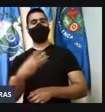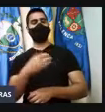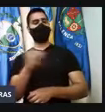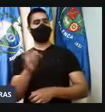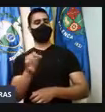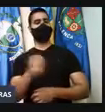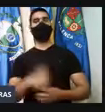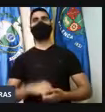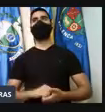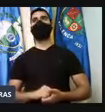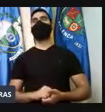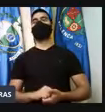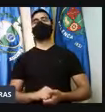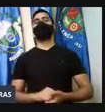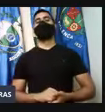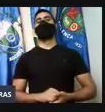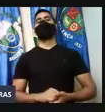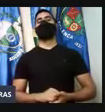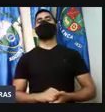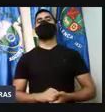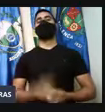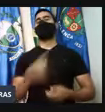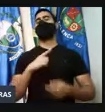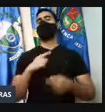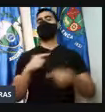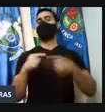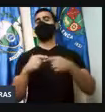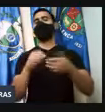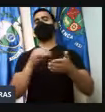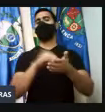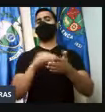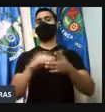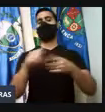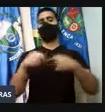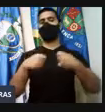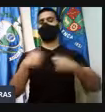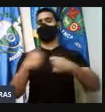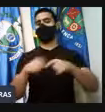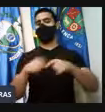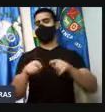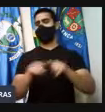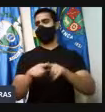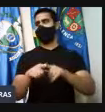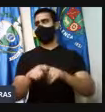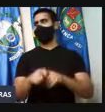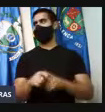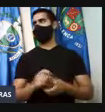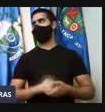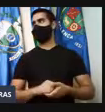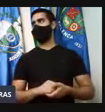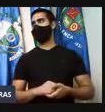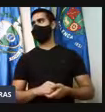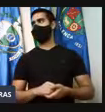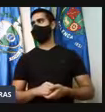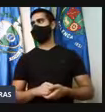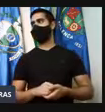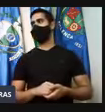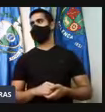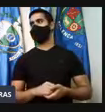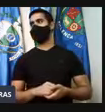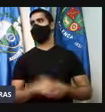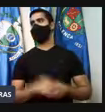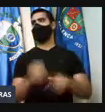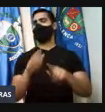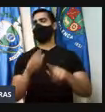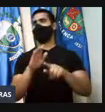530.651,33. E da outra providência, visa atender a Secretaria Municipal de Fazenda, Departamento de Contabilidade, referente ao Programa de Ação Emergencial de Apoio